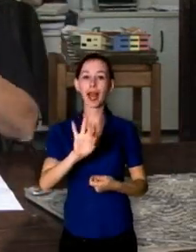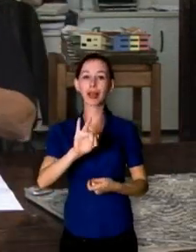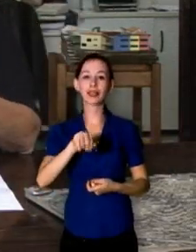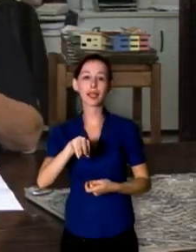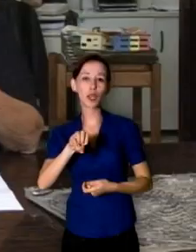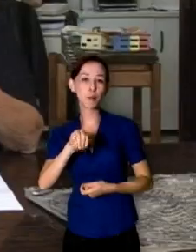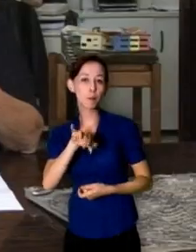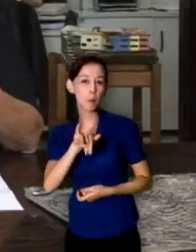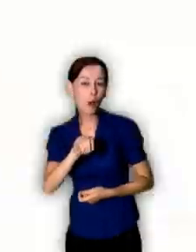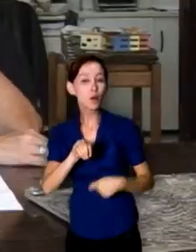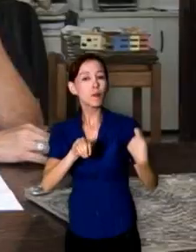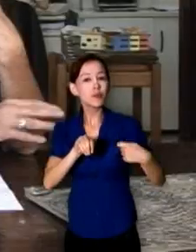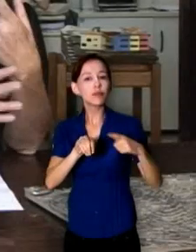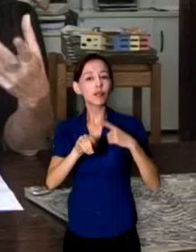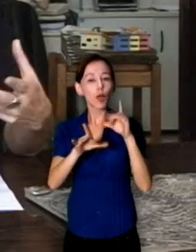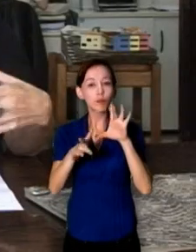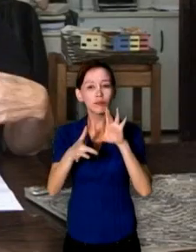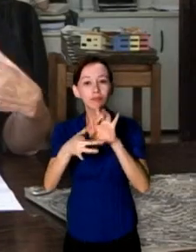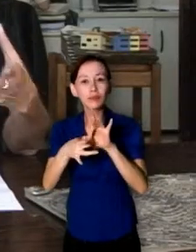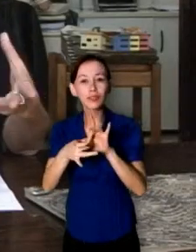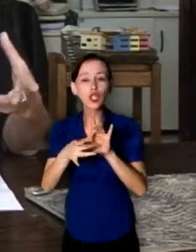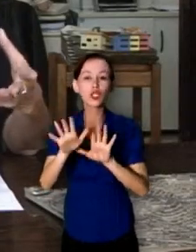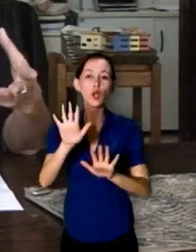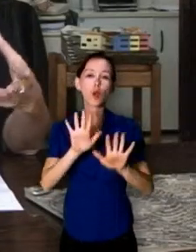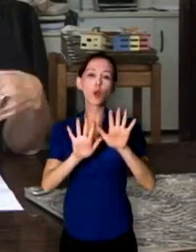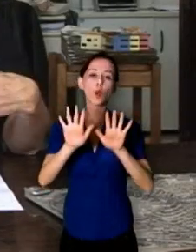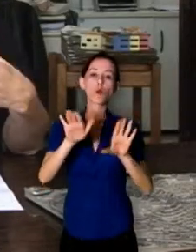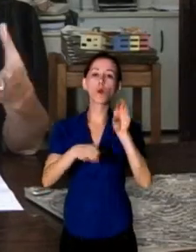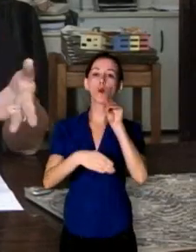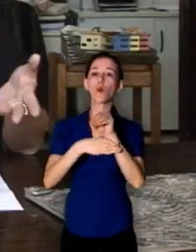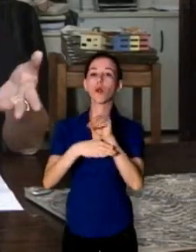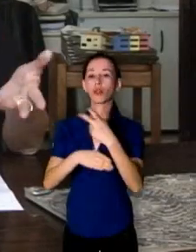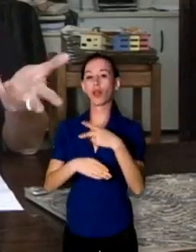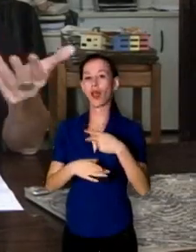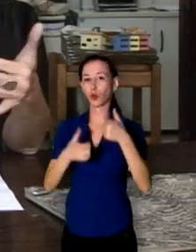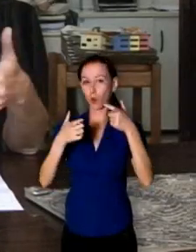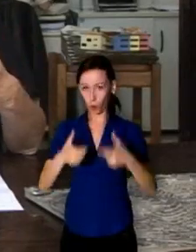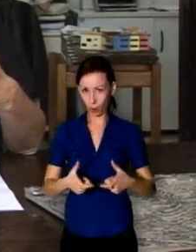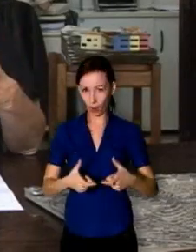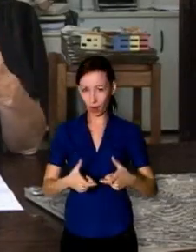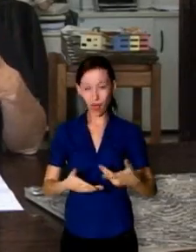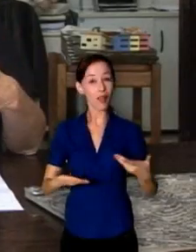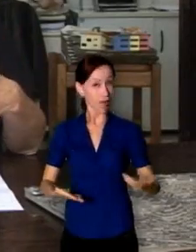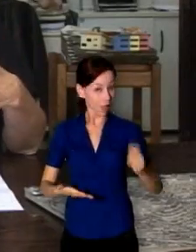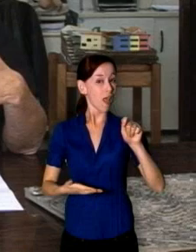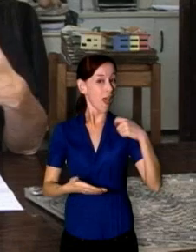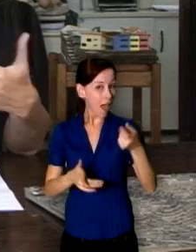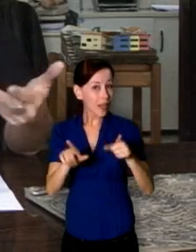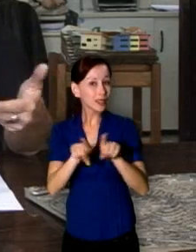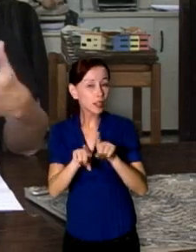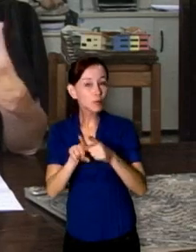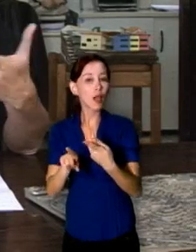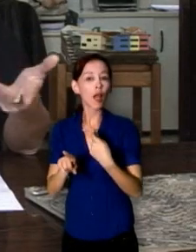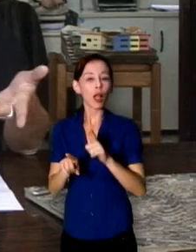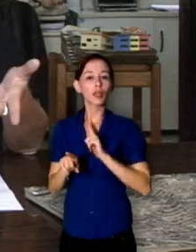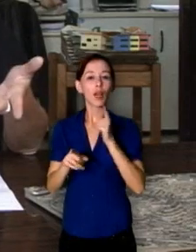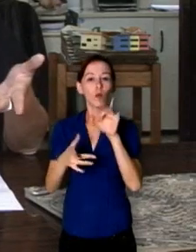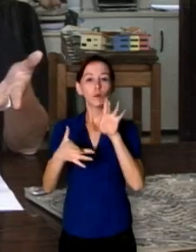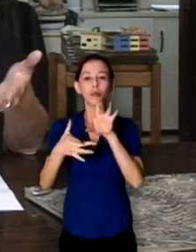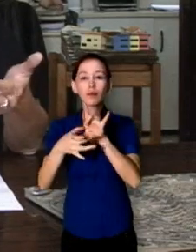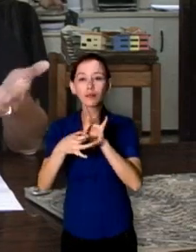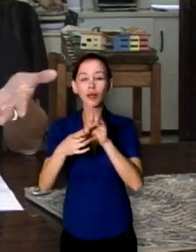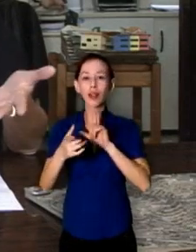de cuidado. Então, o cuidado com o lugar é também aquilo que permite construir uma relação de